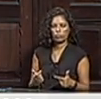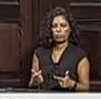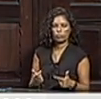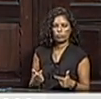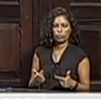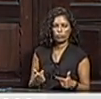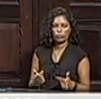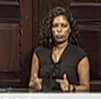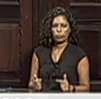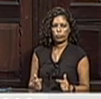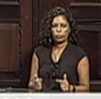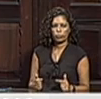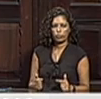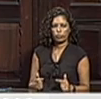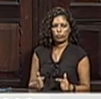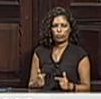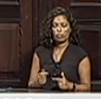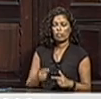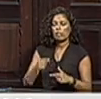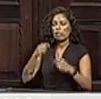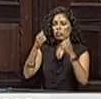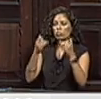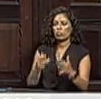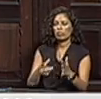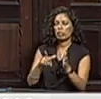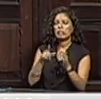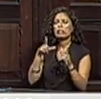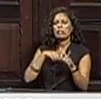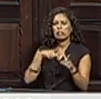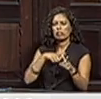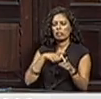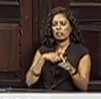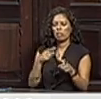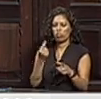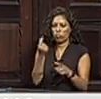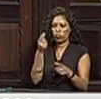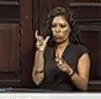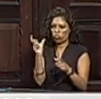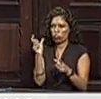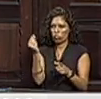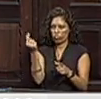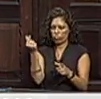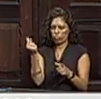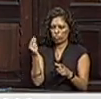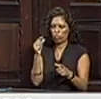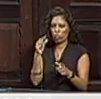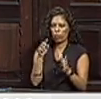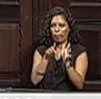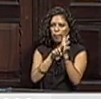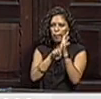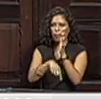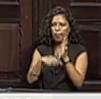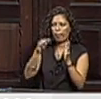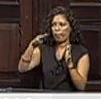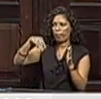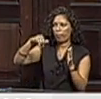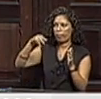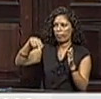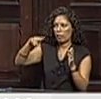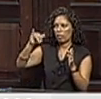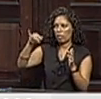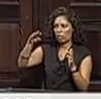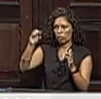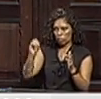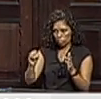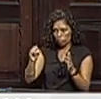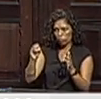sindicatos e patrões é para ir além disso. Então é óbvio que se nós aprovamos aqui, deputado Eliomar Coelho, uma lei de pisos